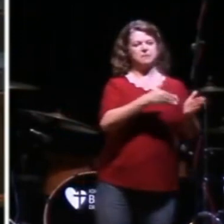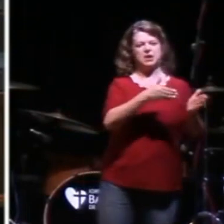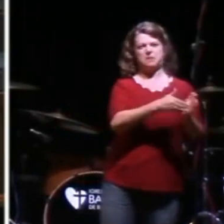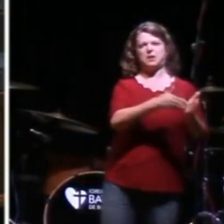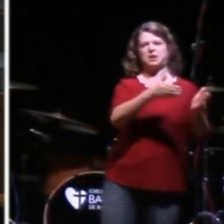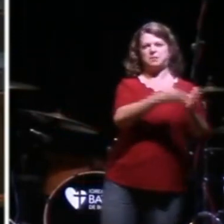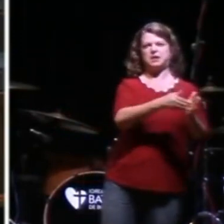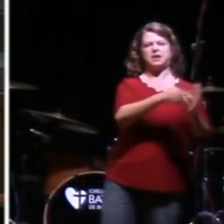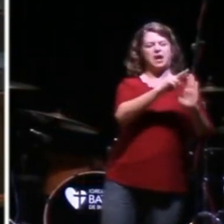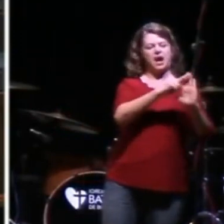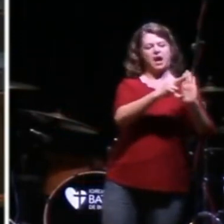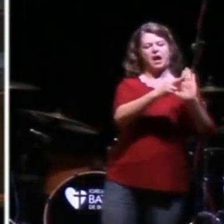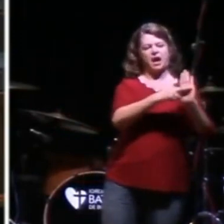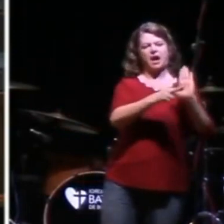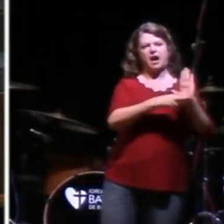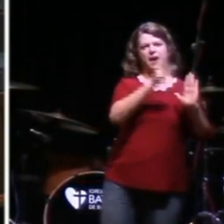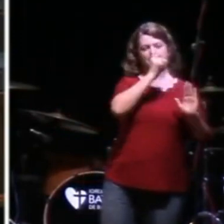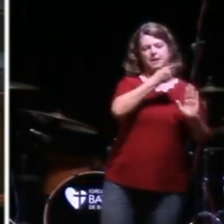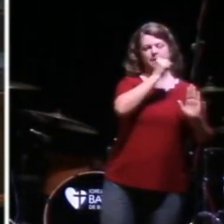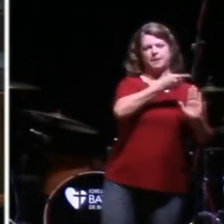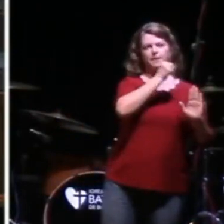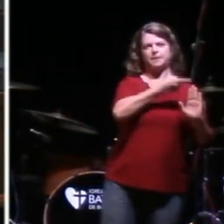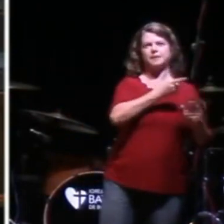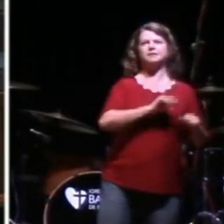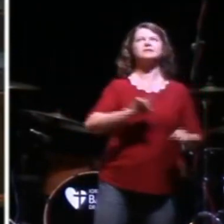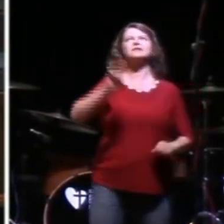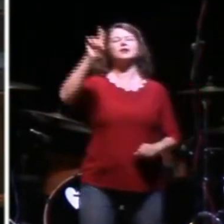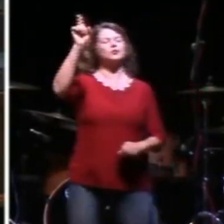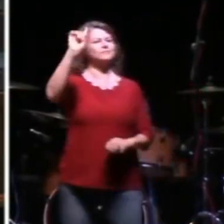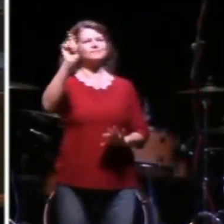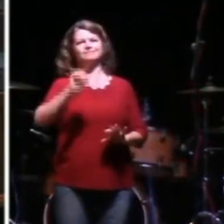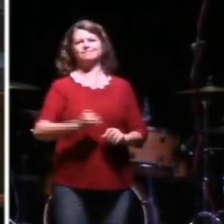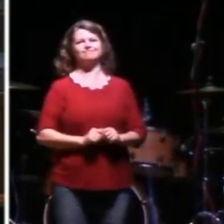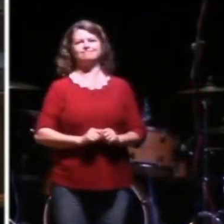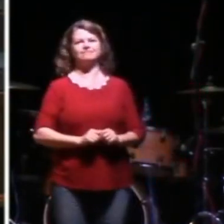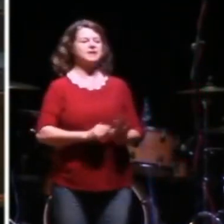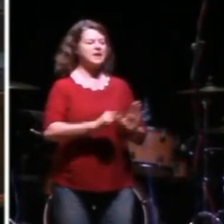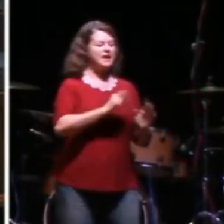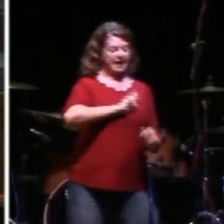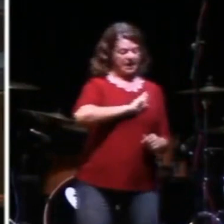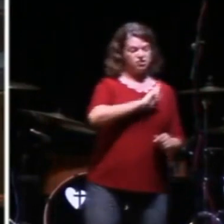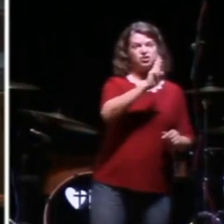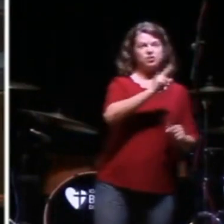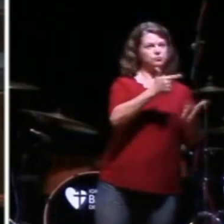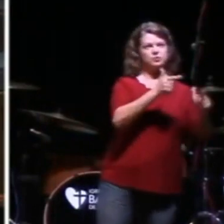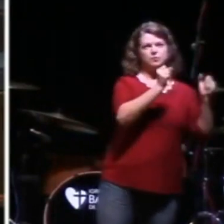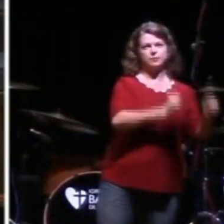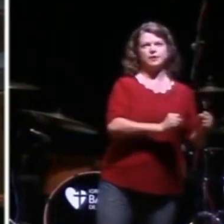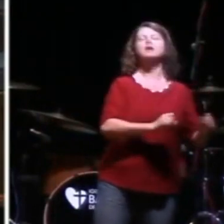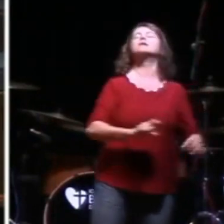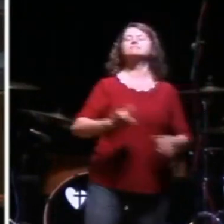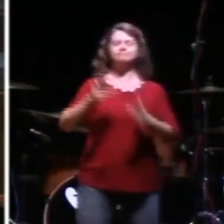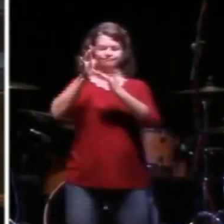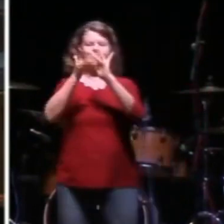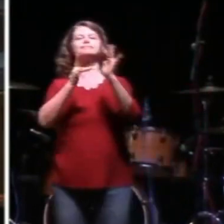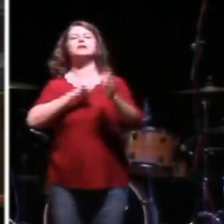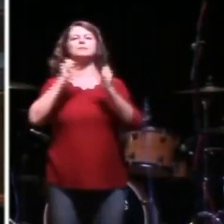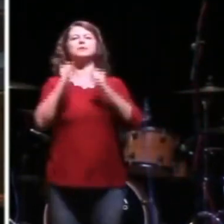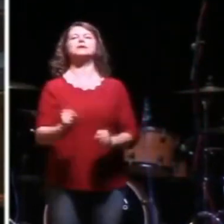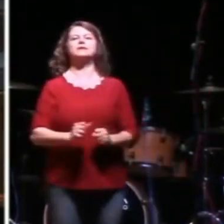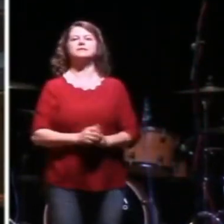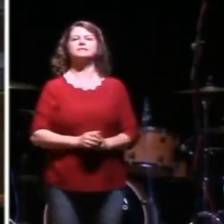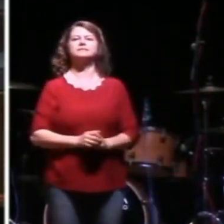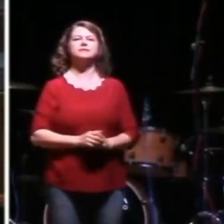é religião não tem poder cristo tem poder a religião não salva ninguém